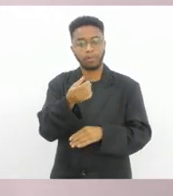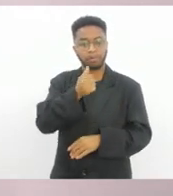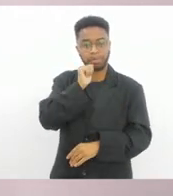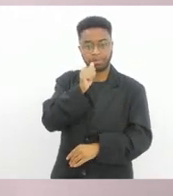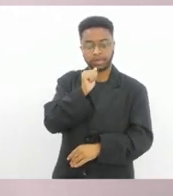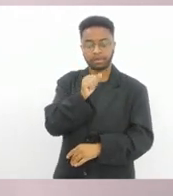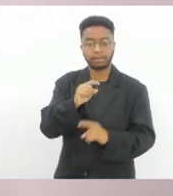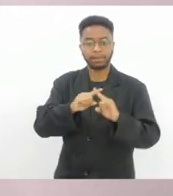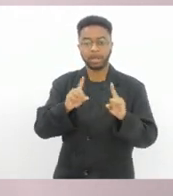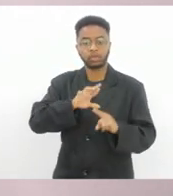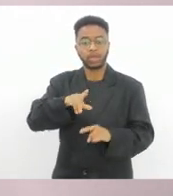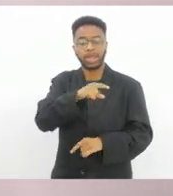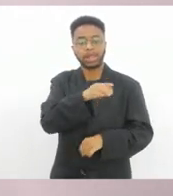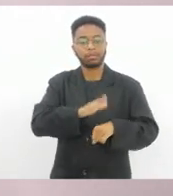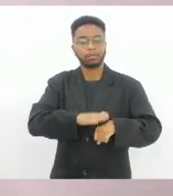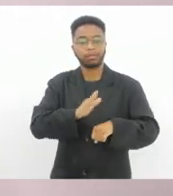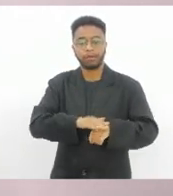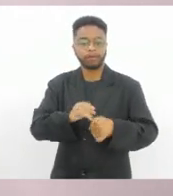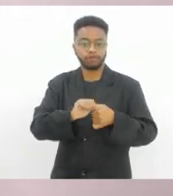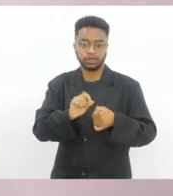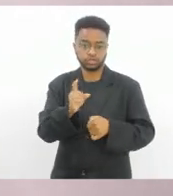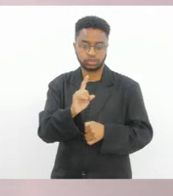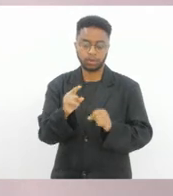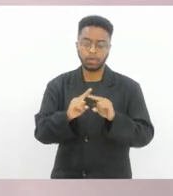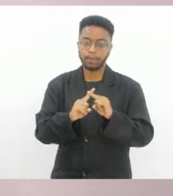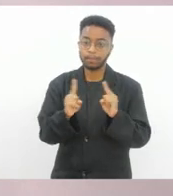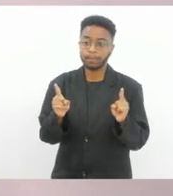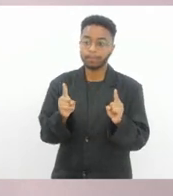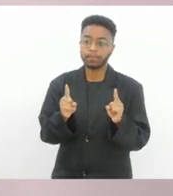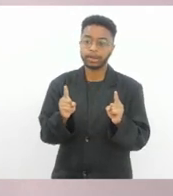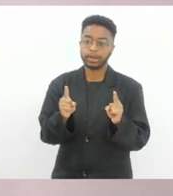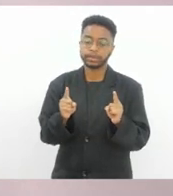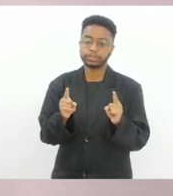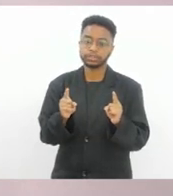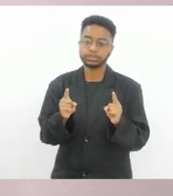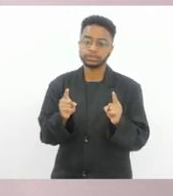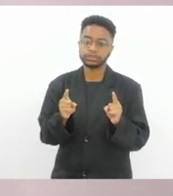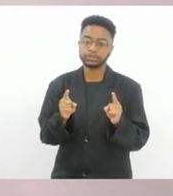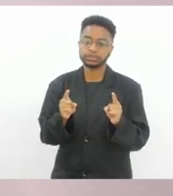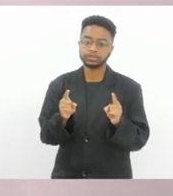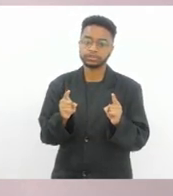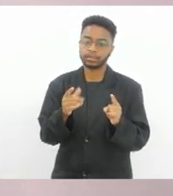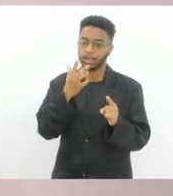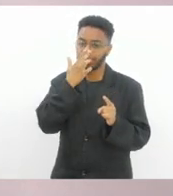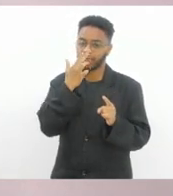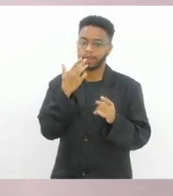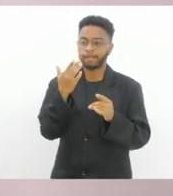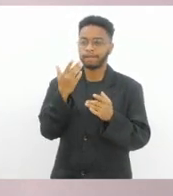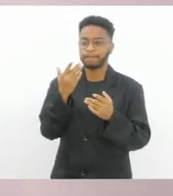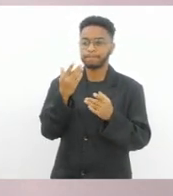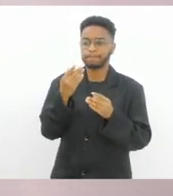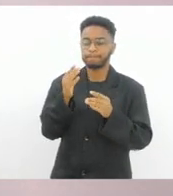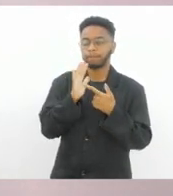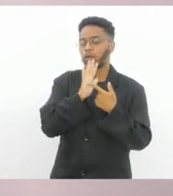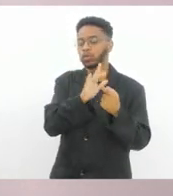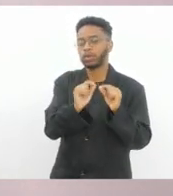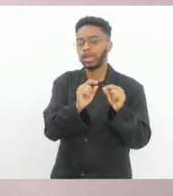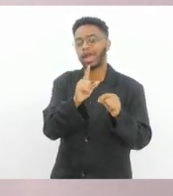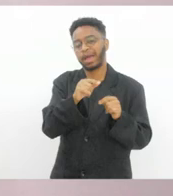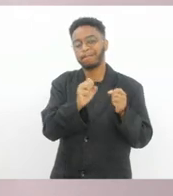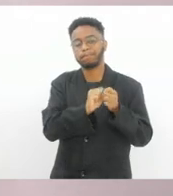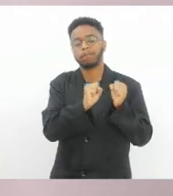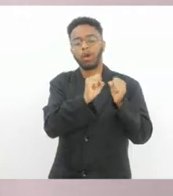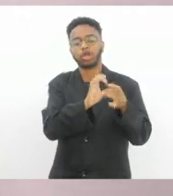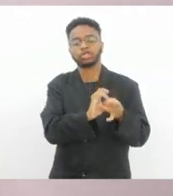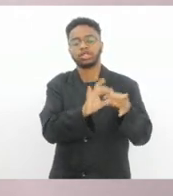drogado e portanto, deixado por suposição que fosse estuprada.